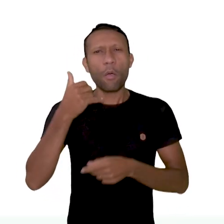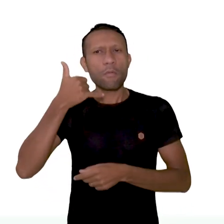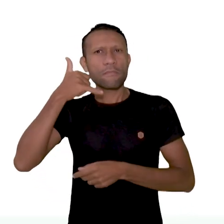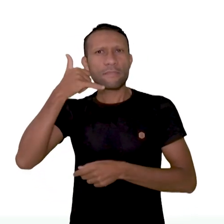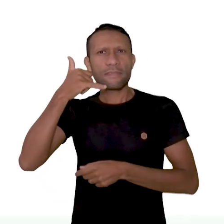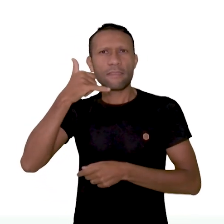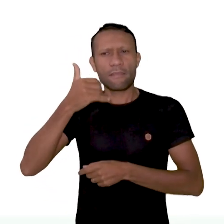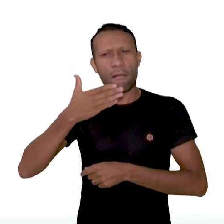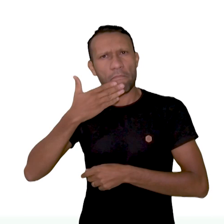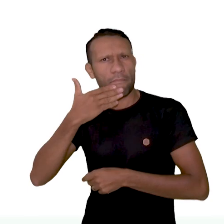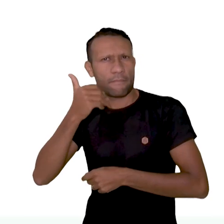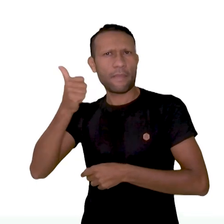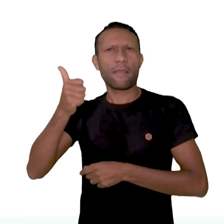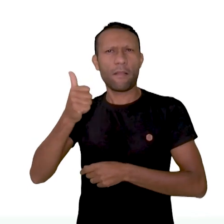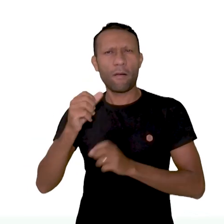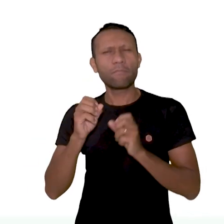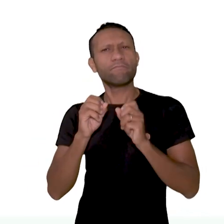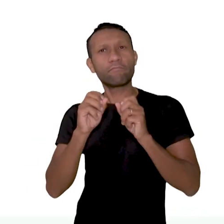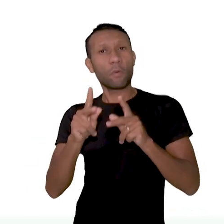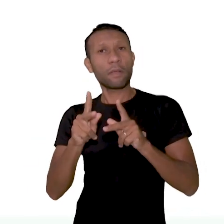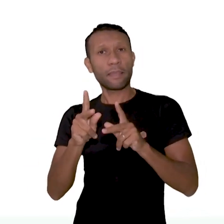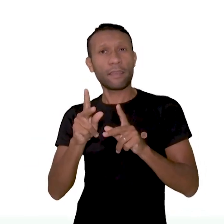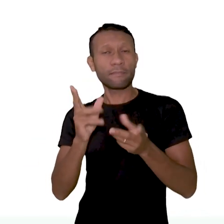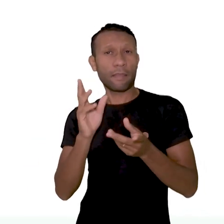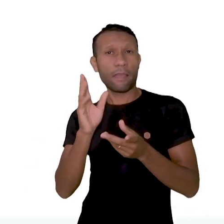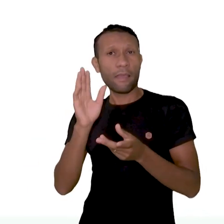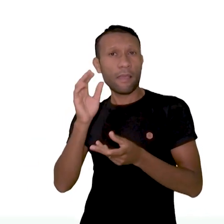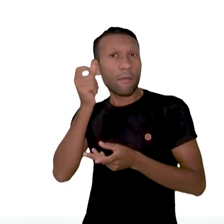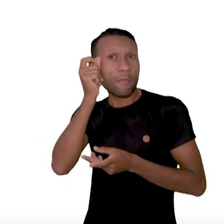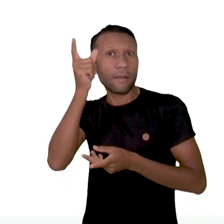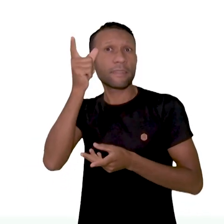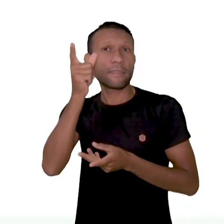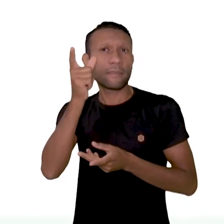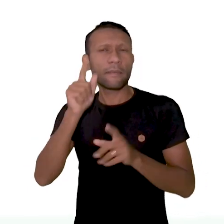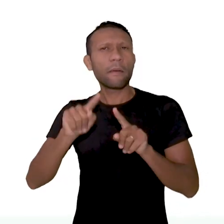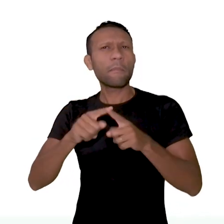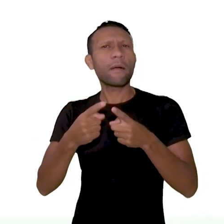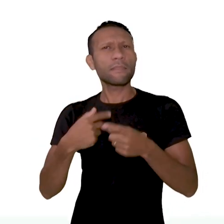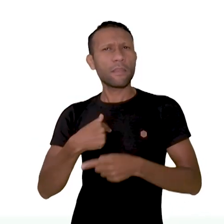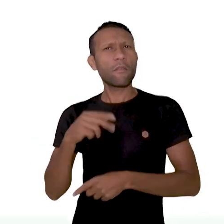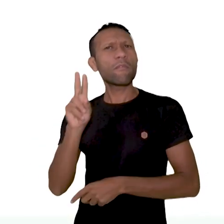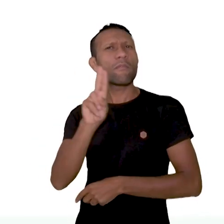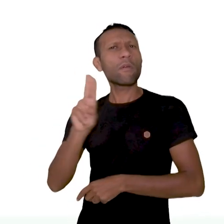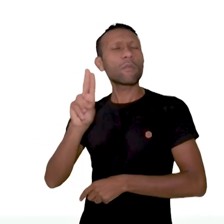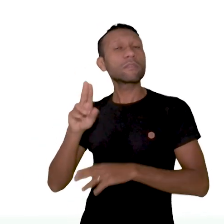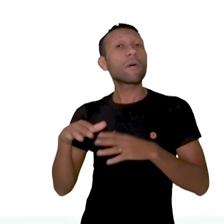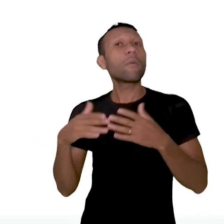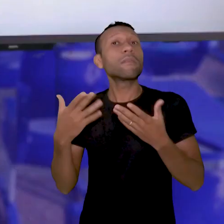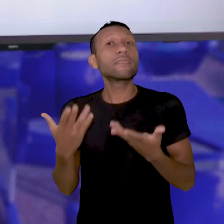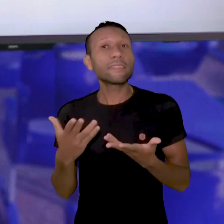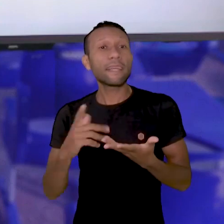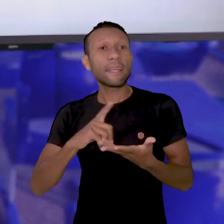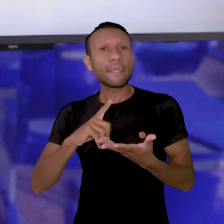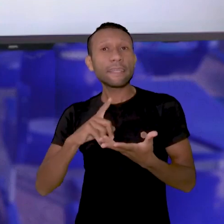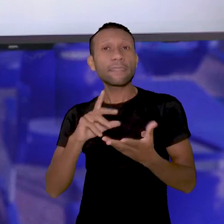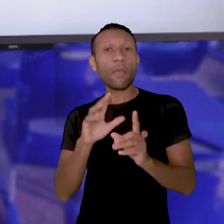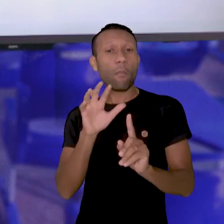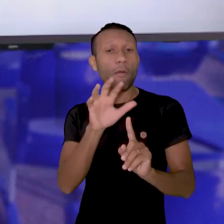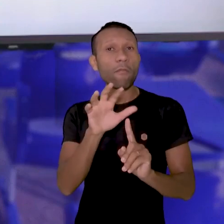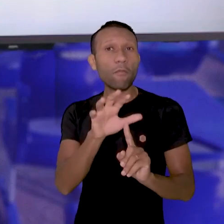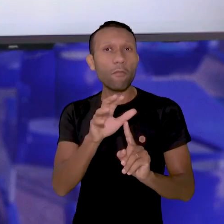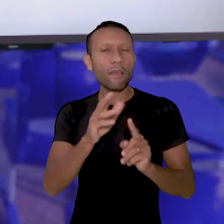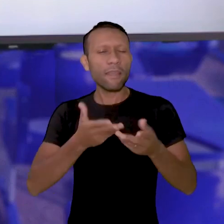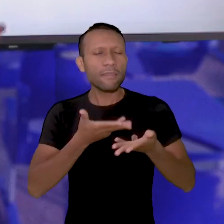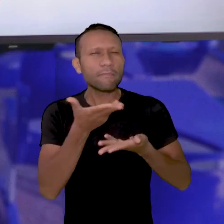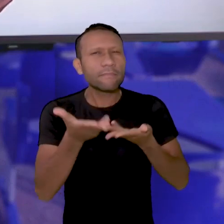são legais. Ok, essa é a ideia. Mas o que é que eu vou usar então para que a minha ideia tenha uma argumentação